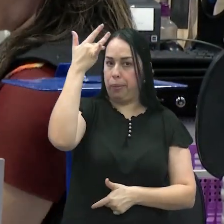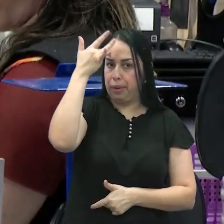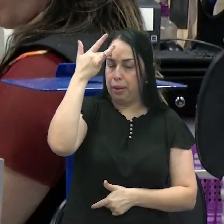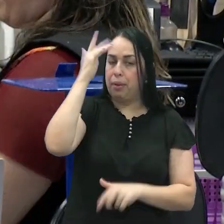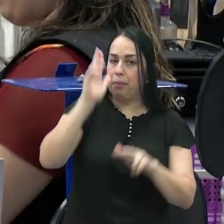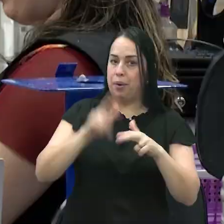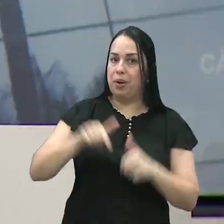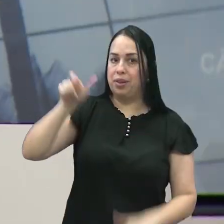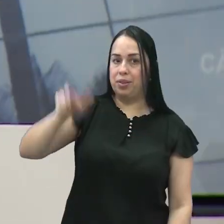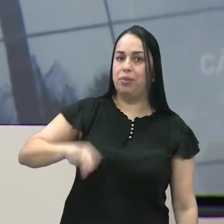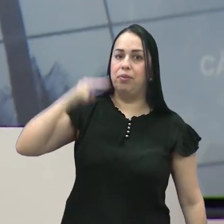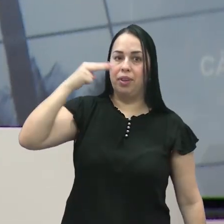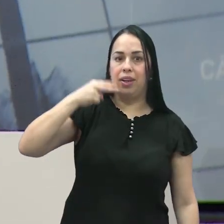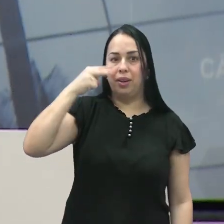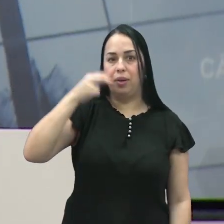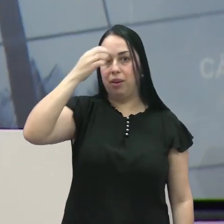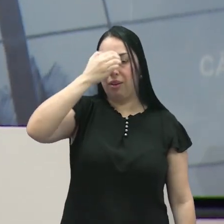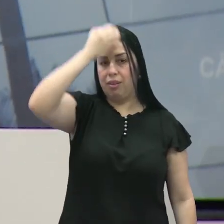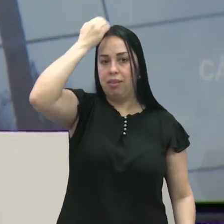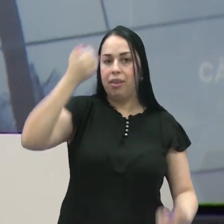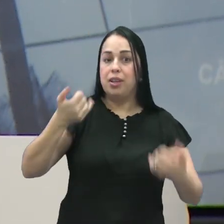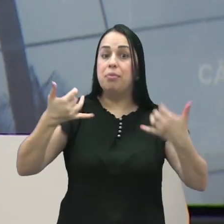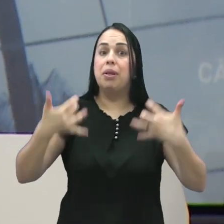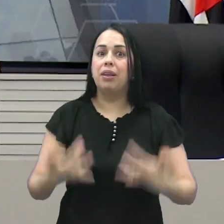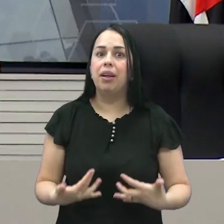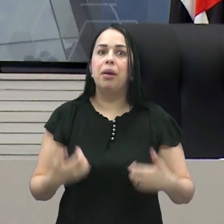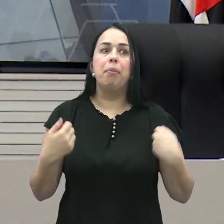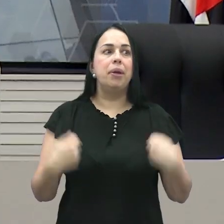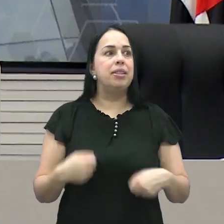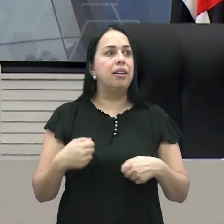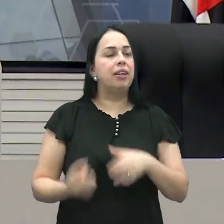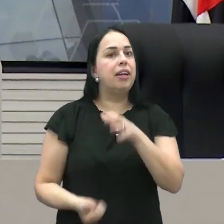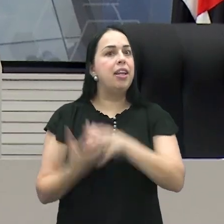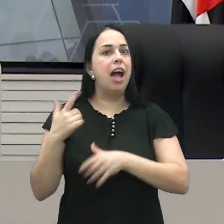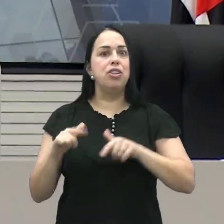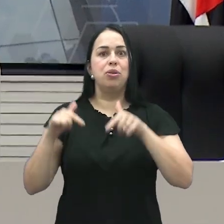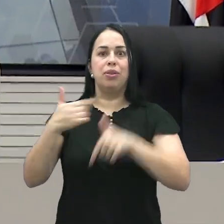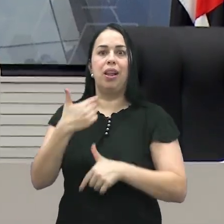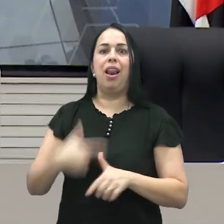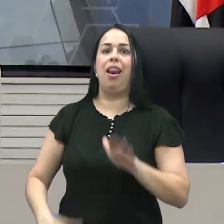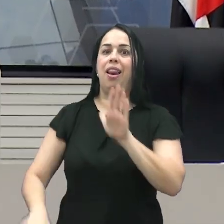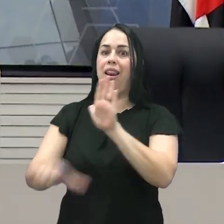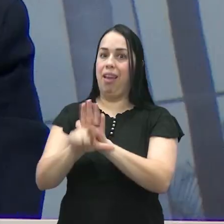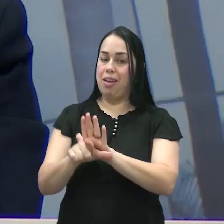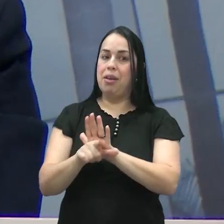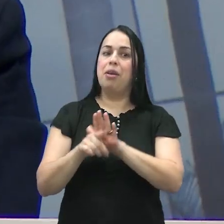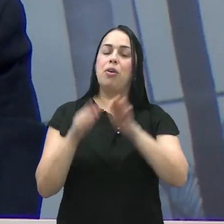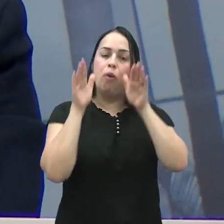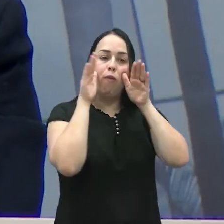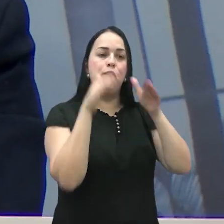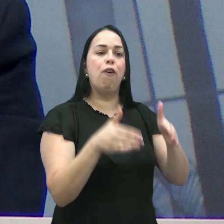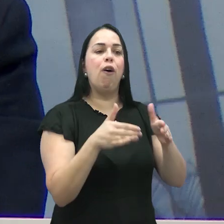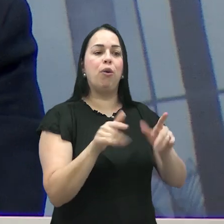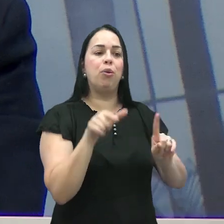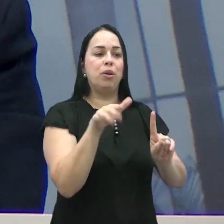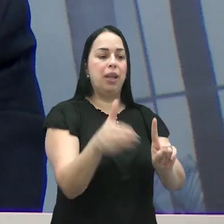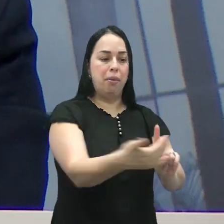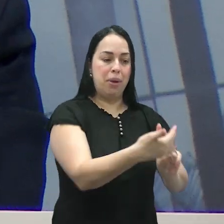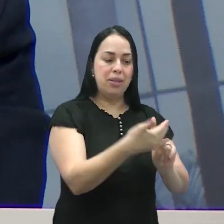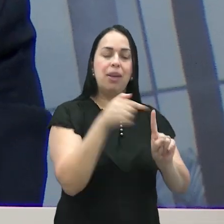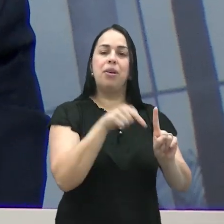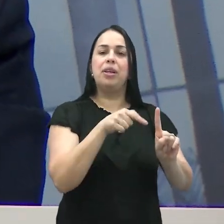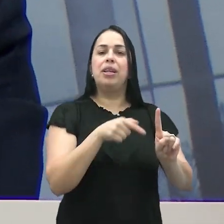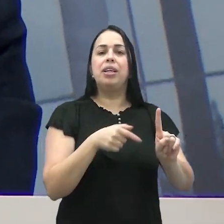na saúde mental, o parlamentar Carlos Abranches afirma que é preciso pensar políticas públicas voltadas para a prevenção